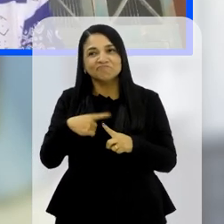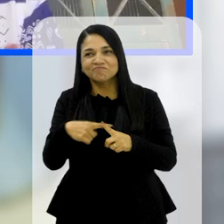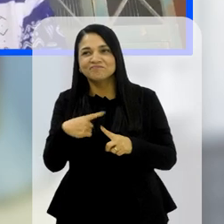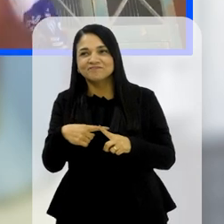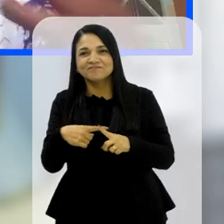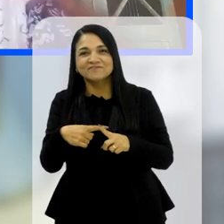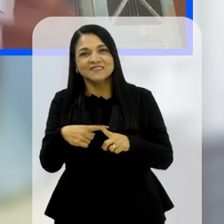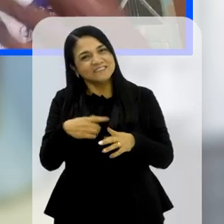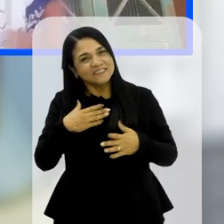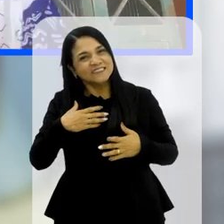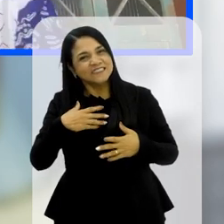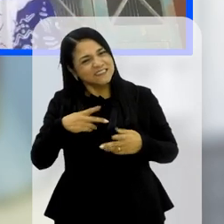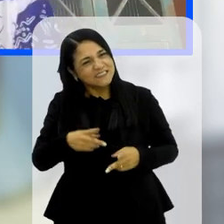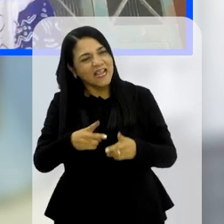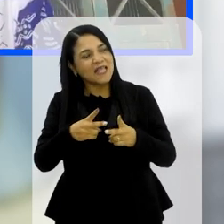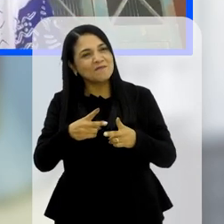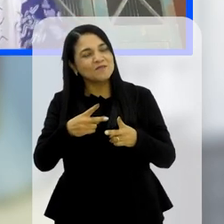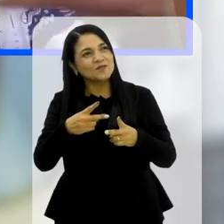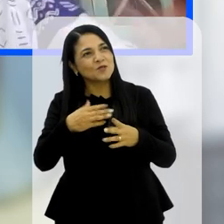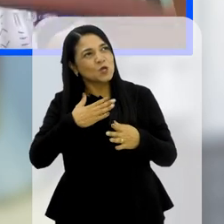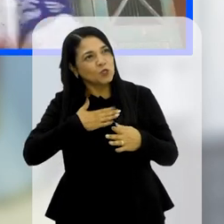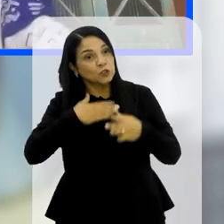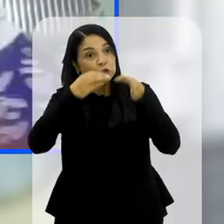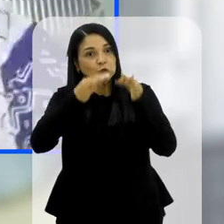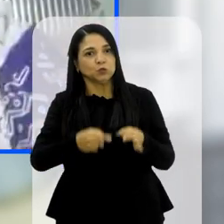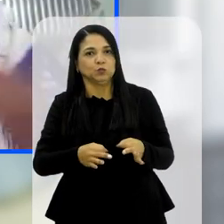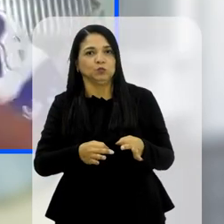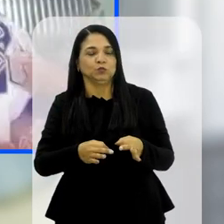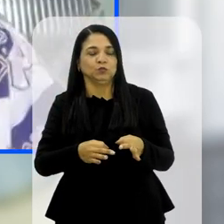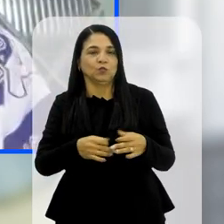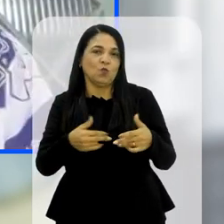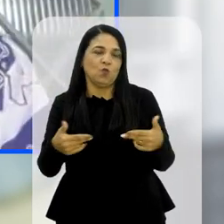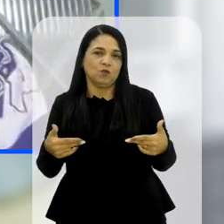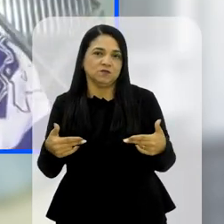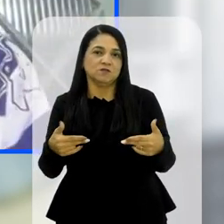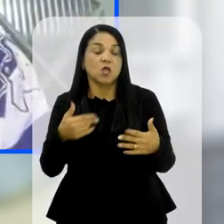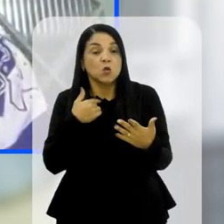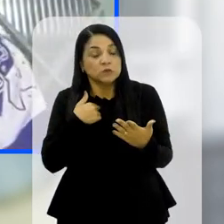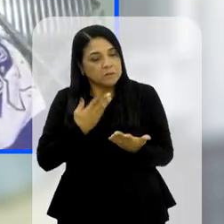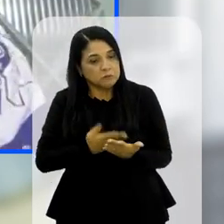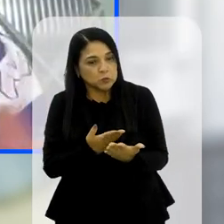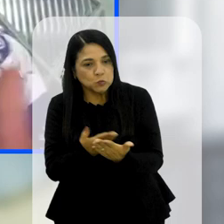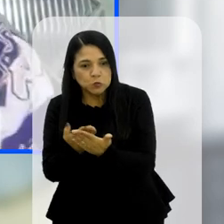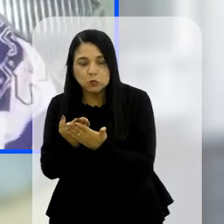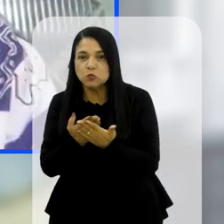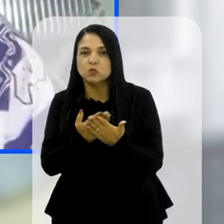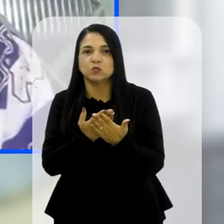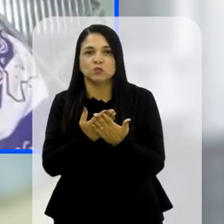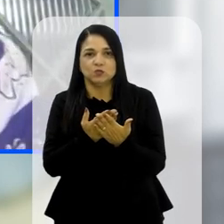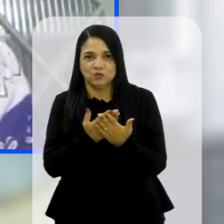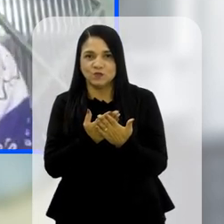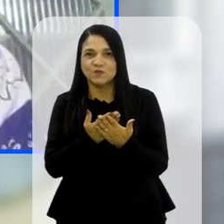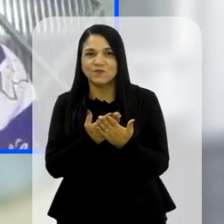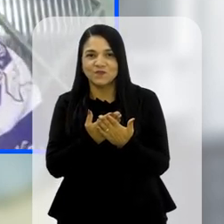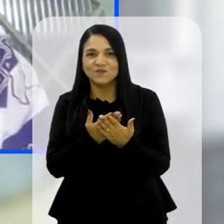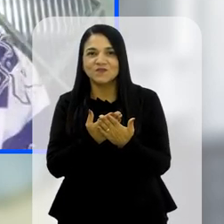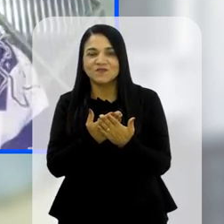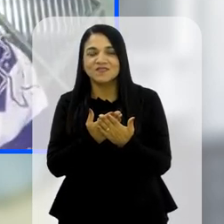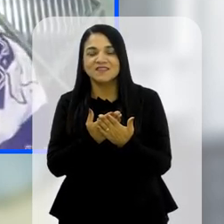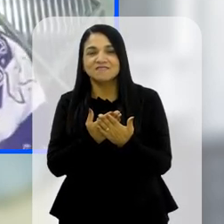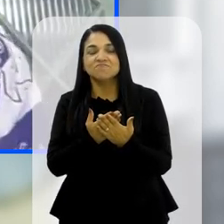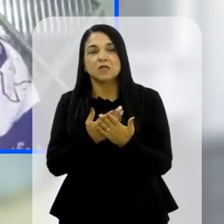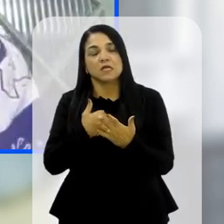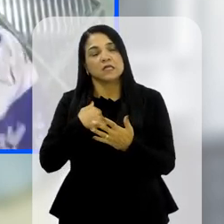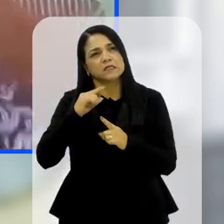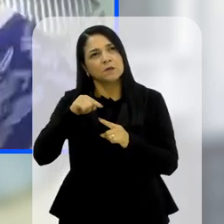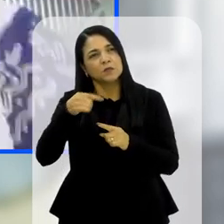É, não, é. E também porque sempre gostei das coisas mais justas, assim, em algum lugar, e Sim. sempre fui muito estudioso. Isso eu